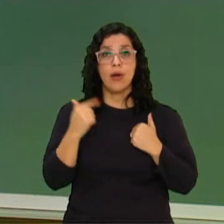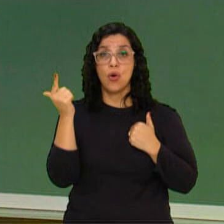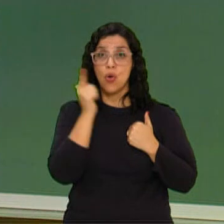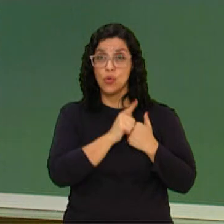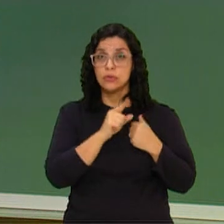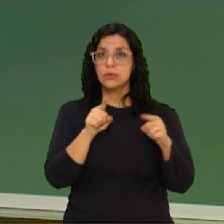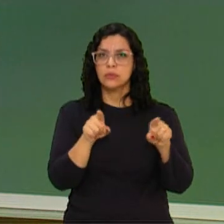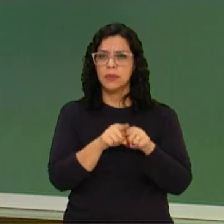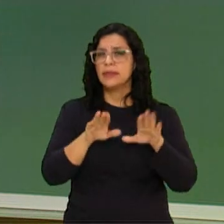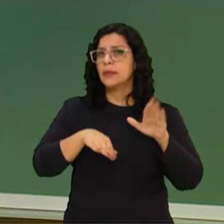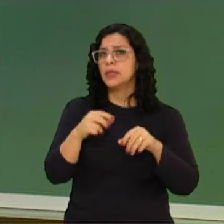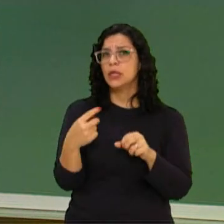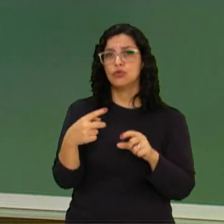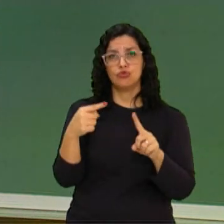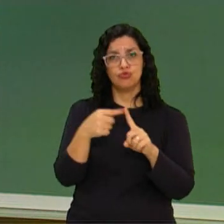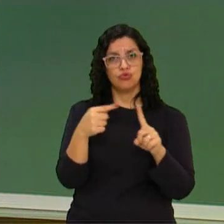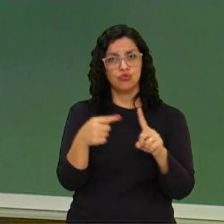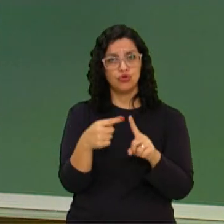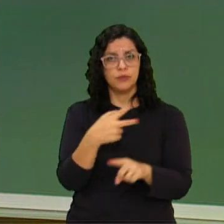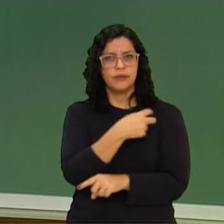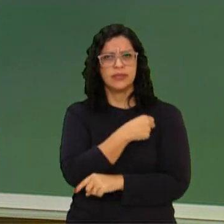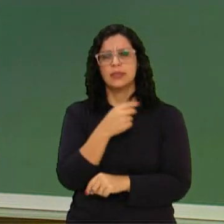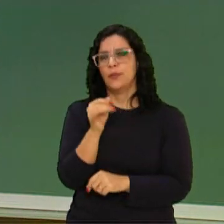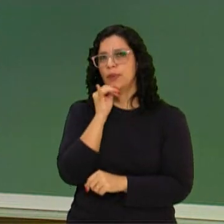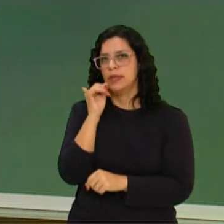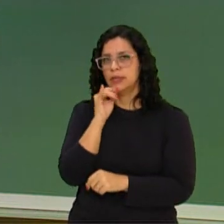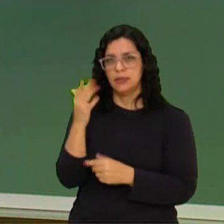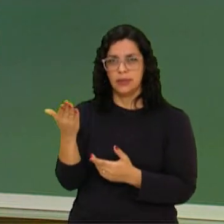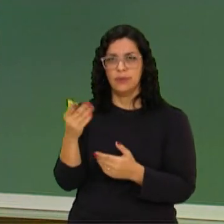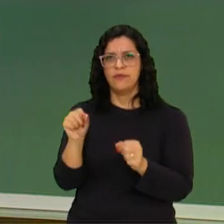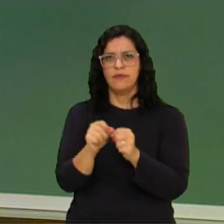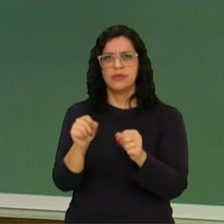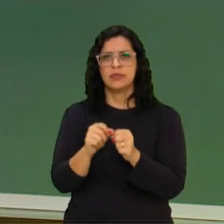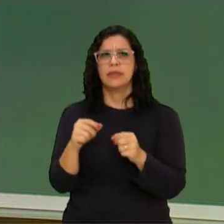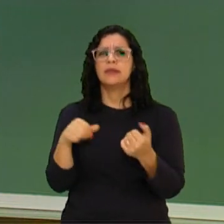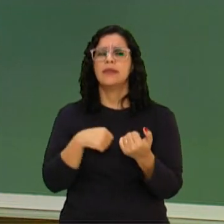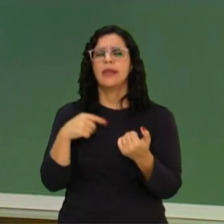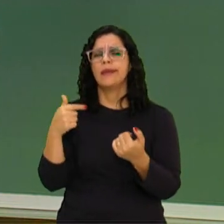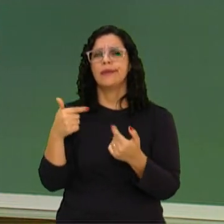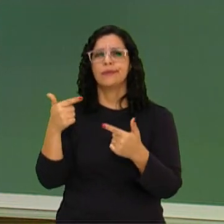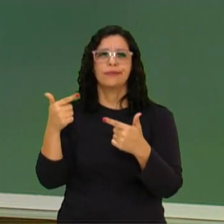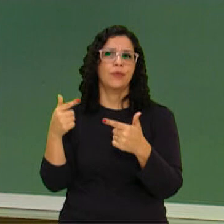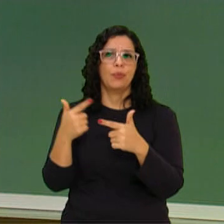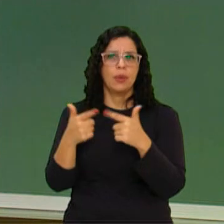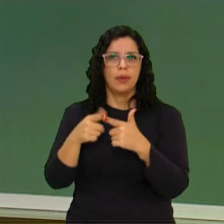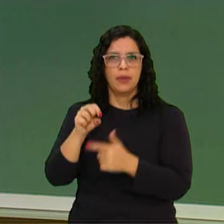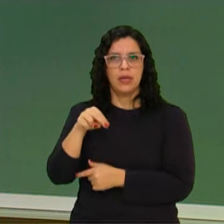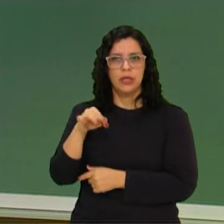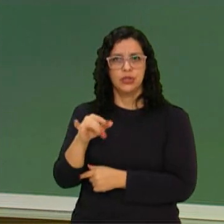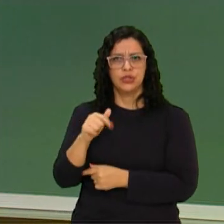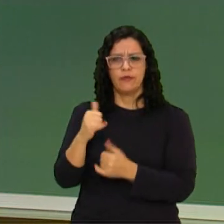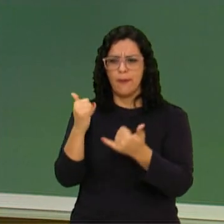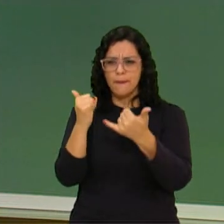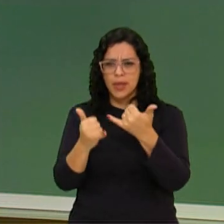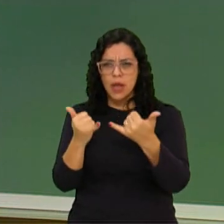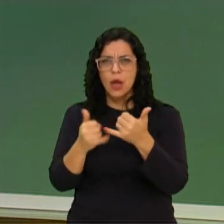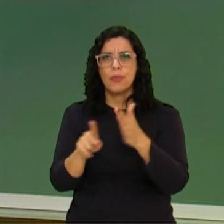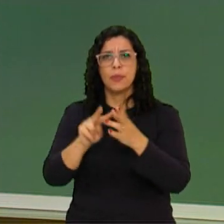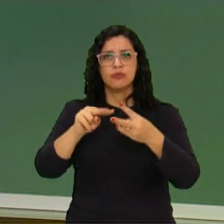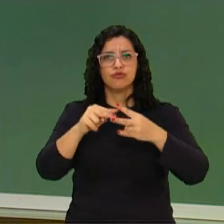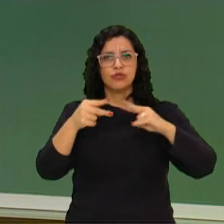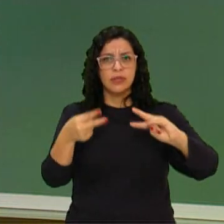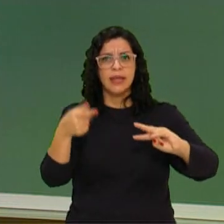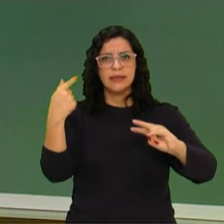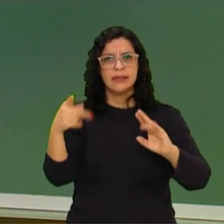tipo, né, de vacina, eles vão pegar uma parte do antígeno ou vão pegar um pedacinho do material